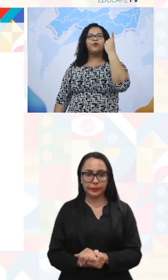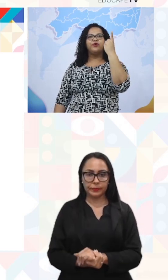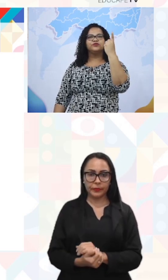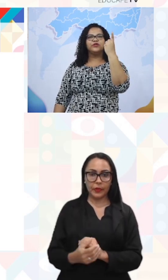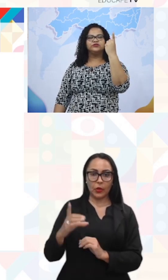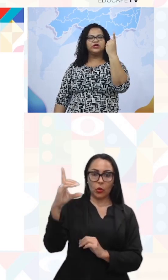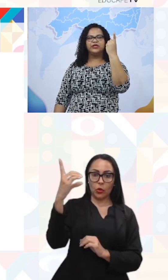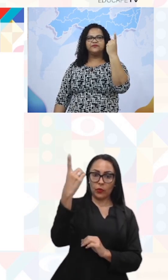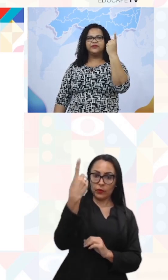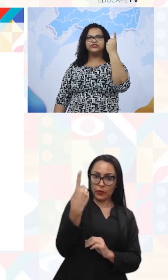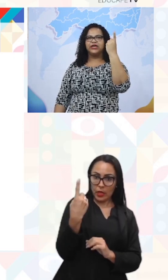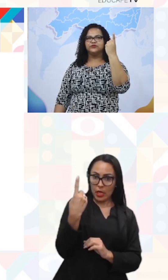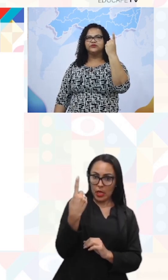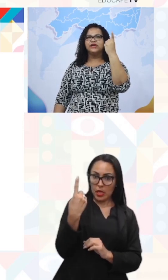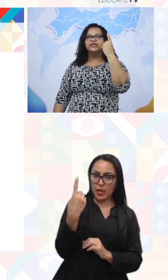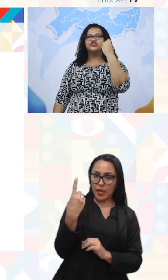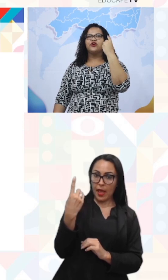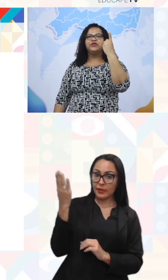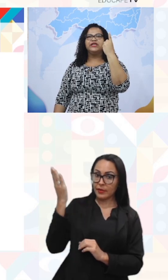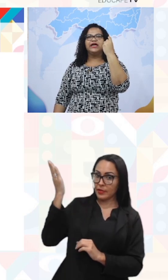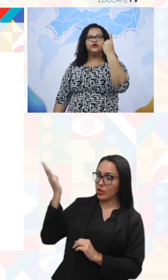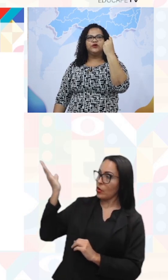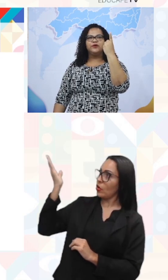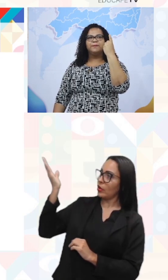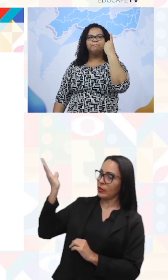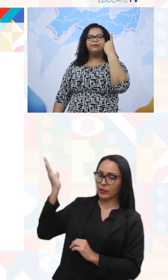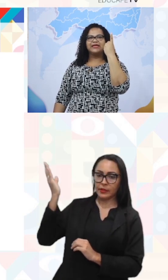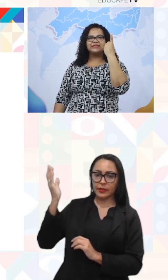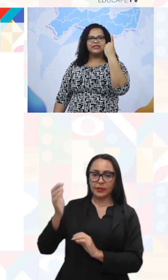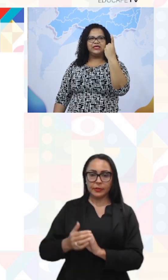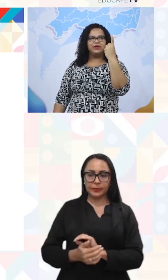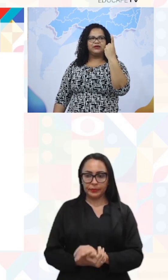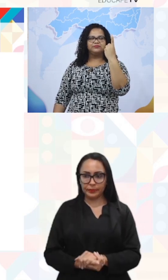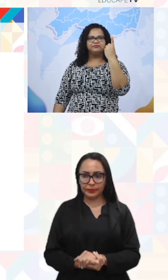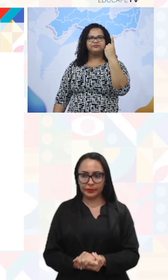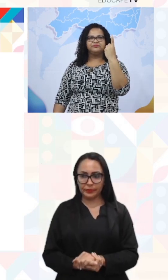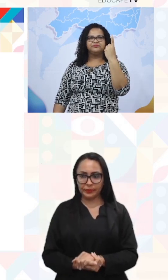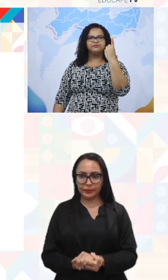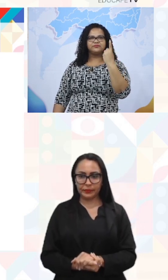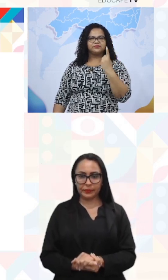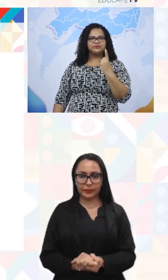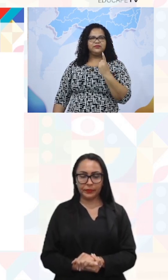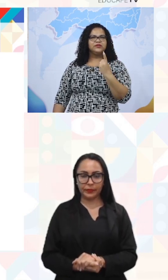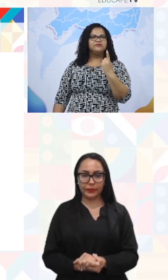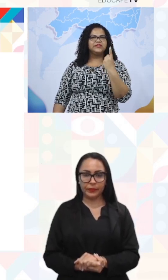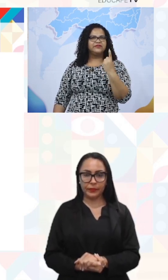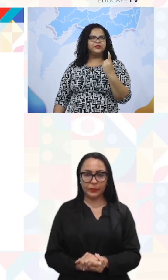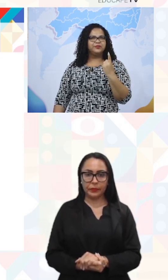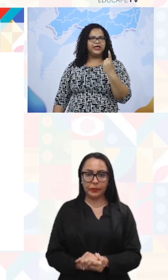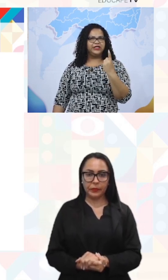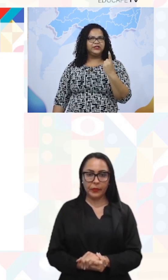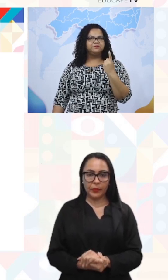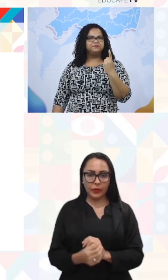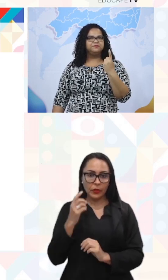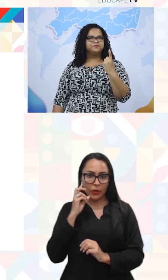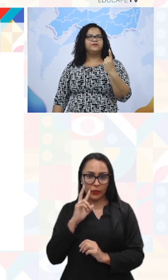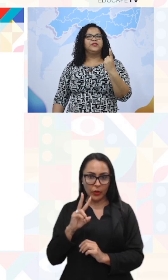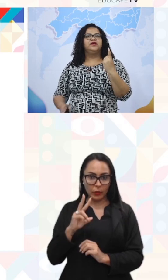o punho totalmente fechado. Só com o indicador para cima. Você tá vendo bem